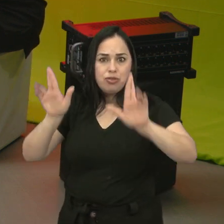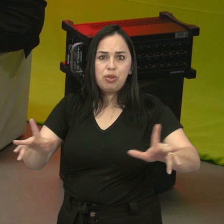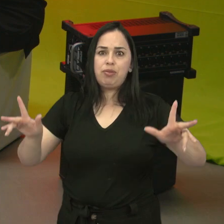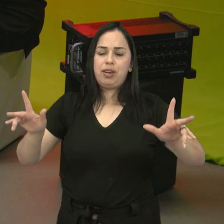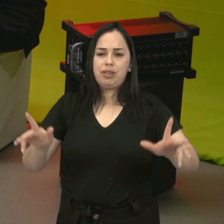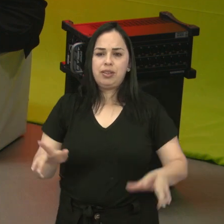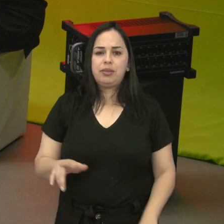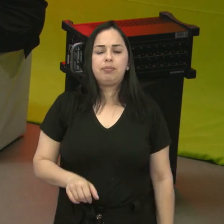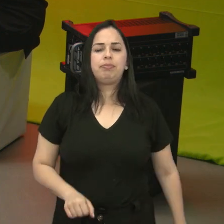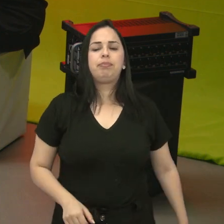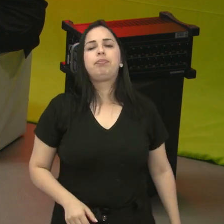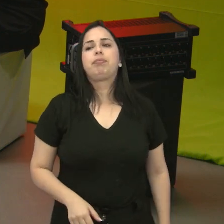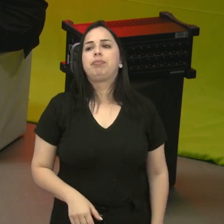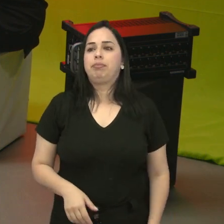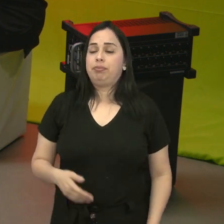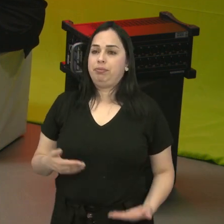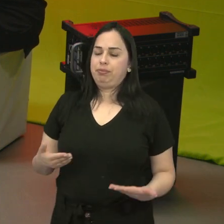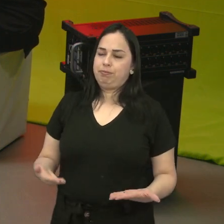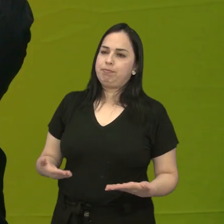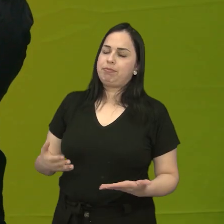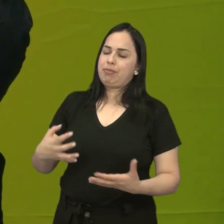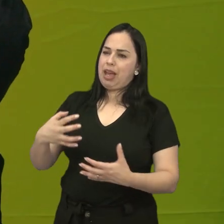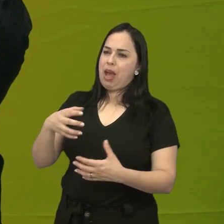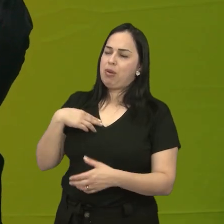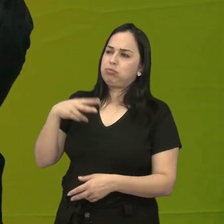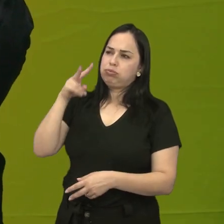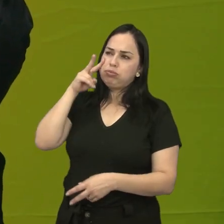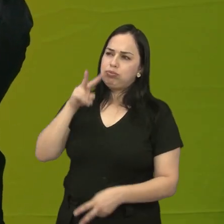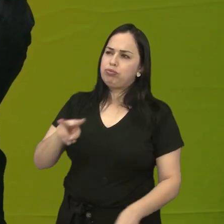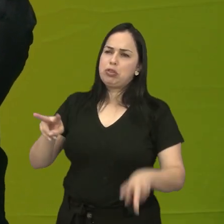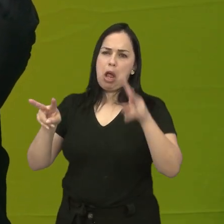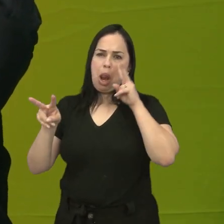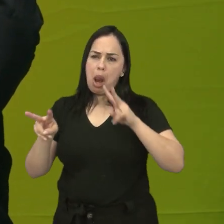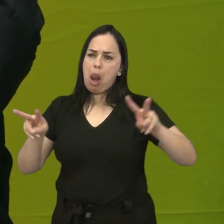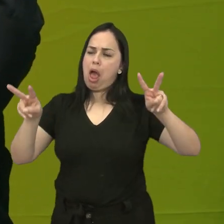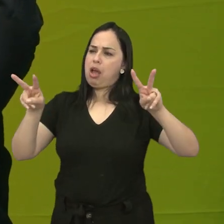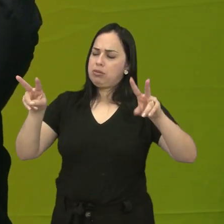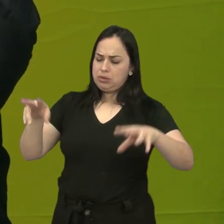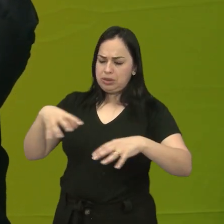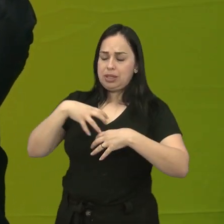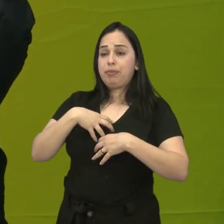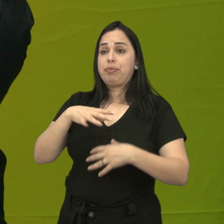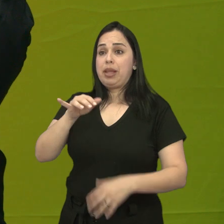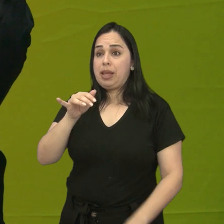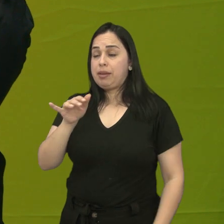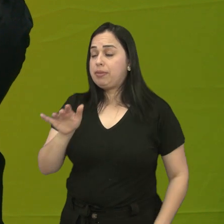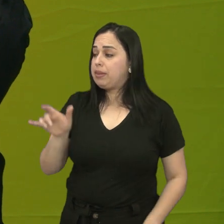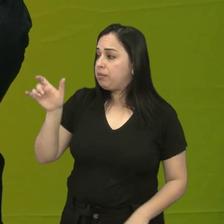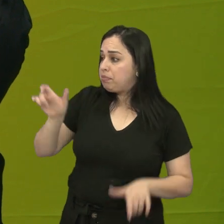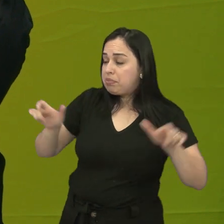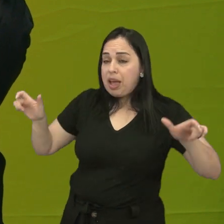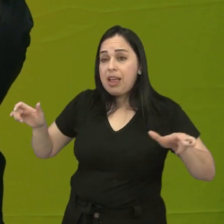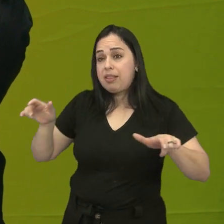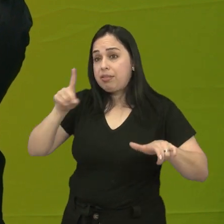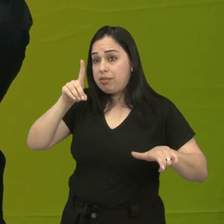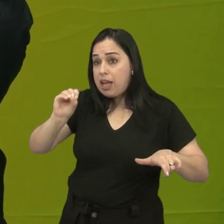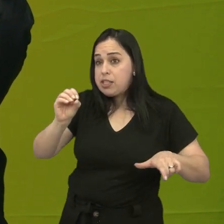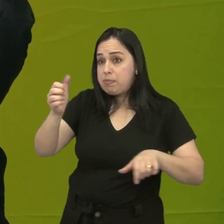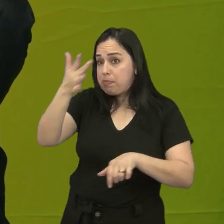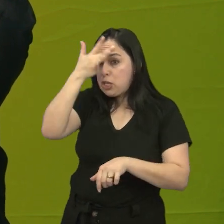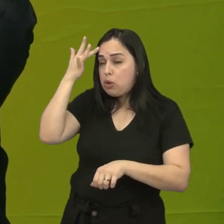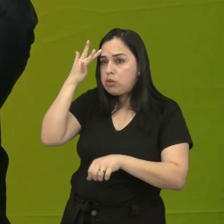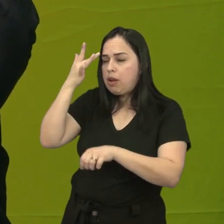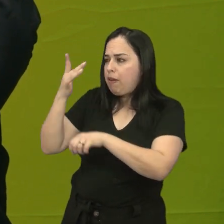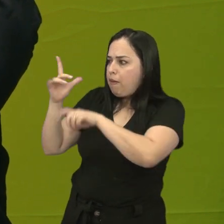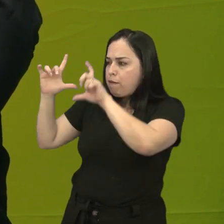olhar e você tem o seu, né? Sim. É um olhar, é um sentir, assim, a gente pode colocar 10 pessoas fotografando uma mesma pessoa, uma mesma coisa, no